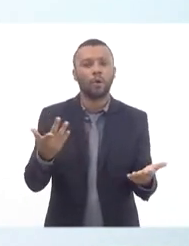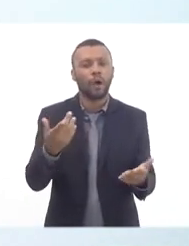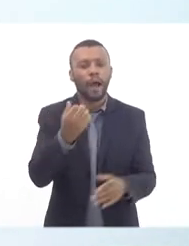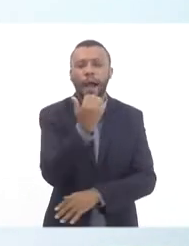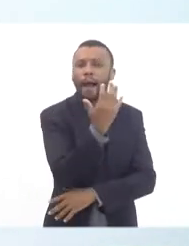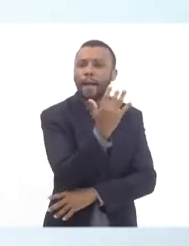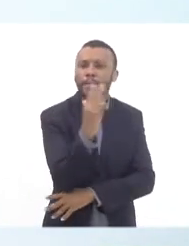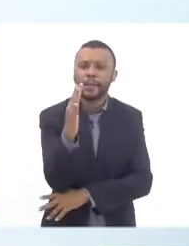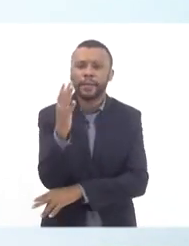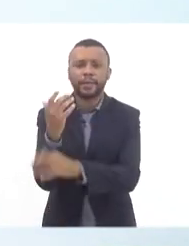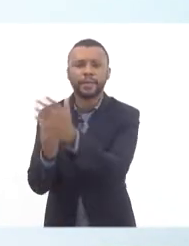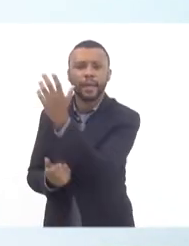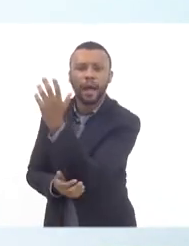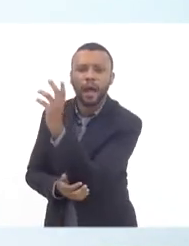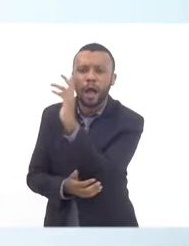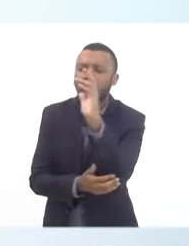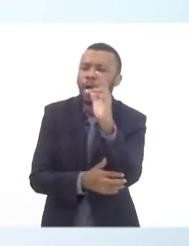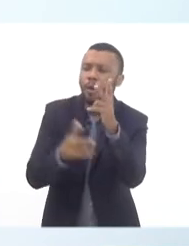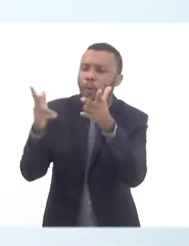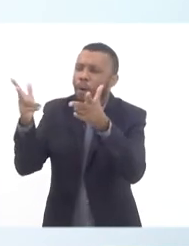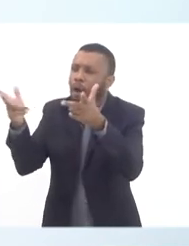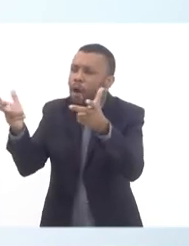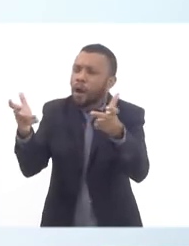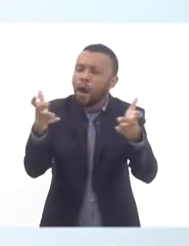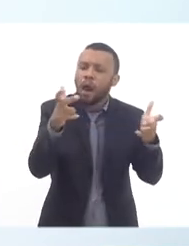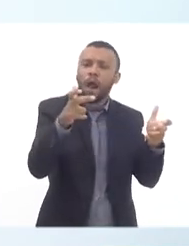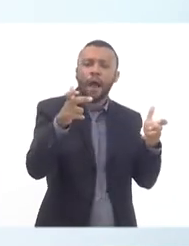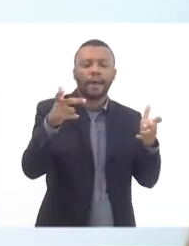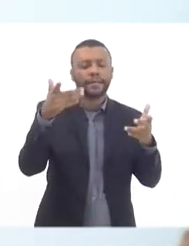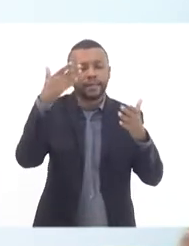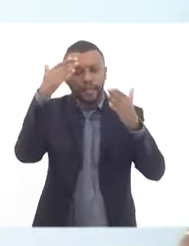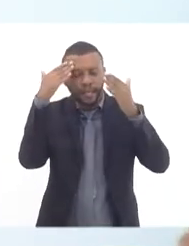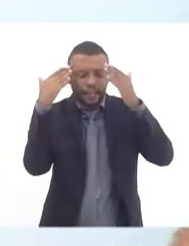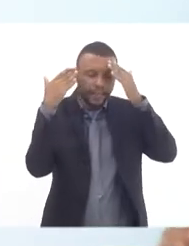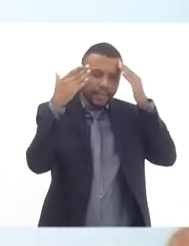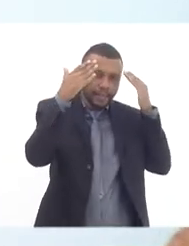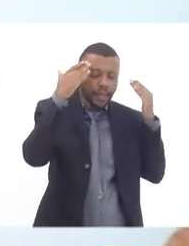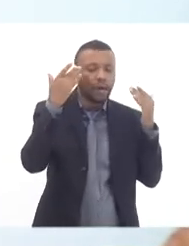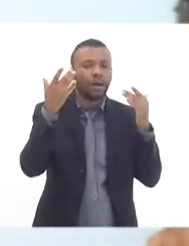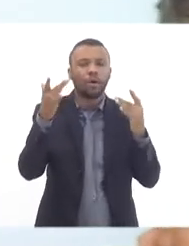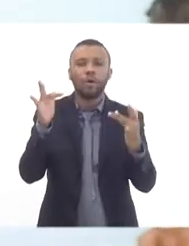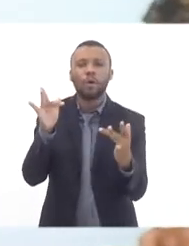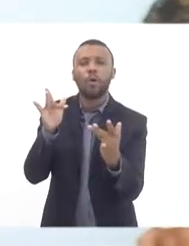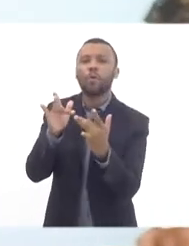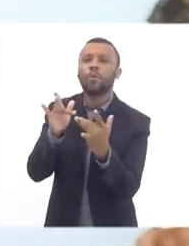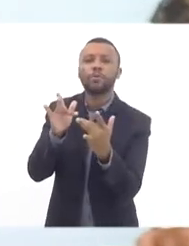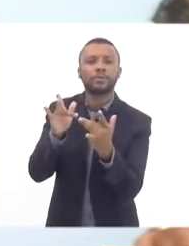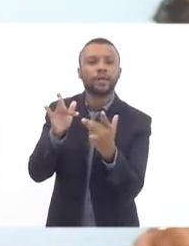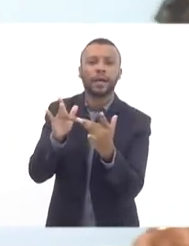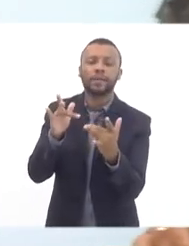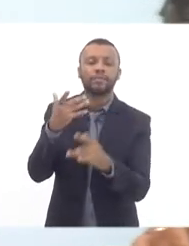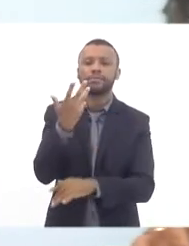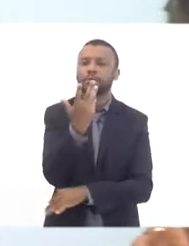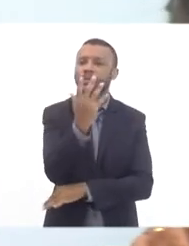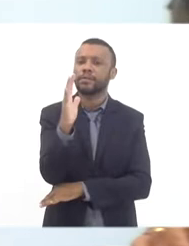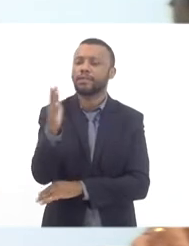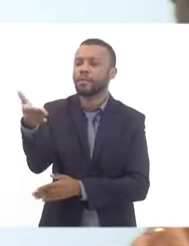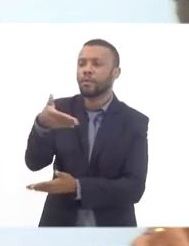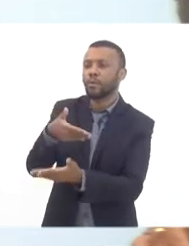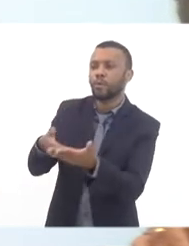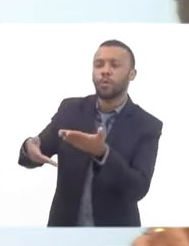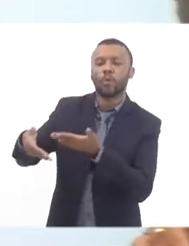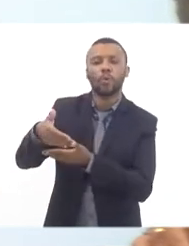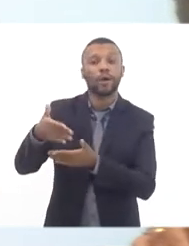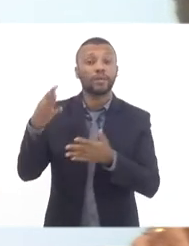interpretação ambiental, de recreação em contato com a natureza e de turismo ecológico. É